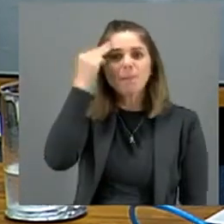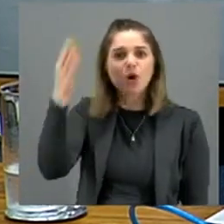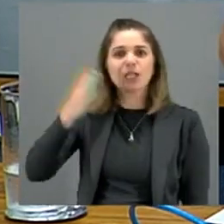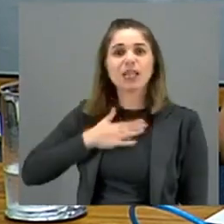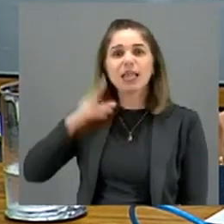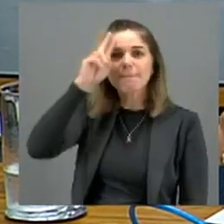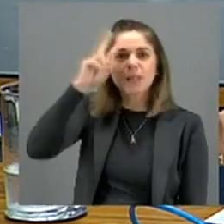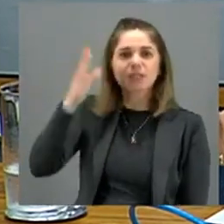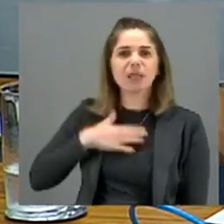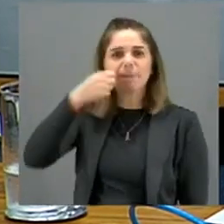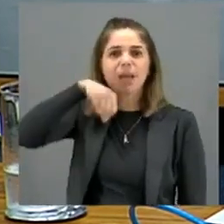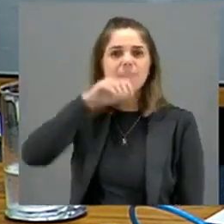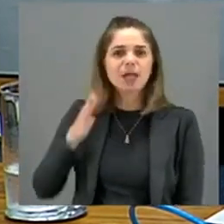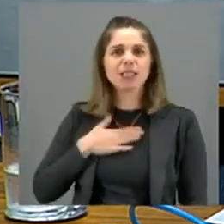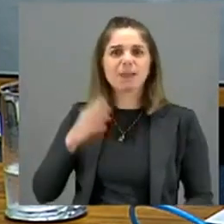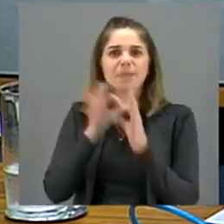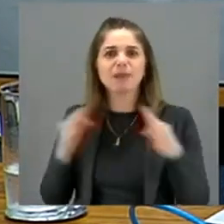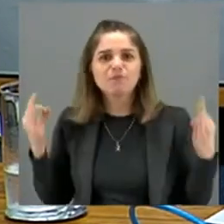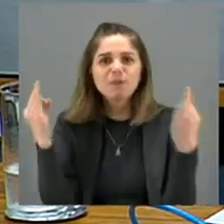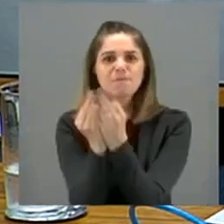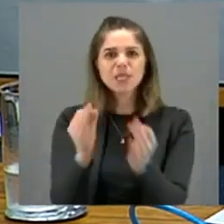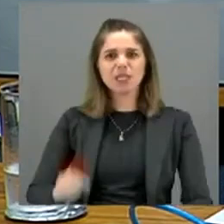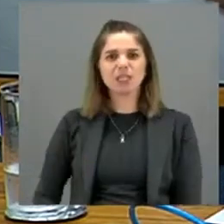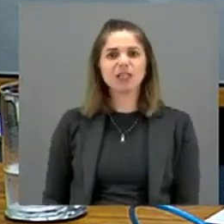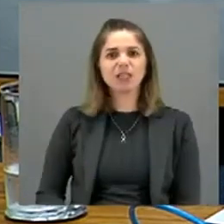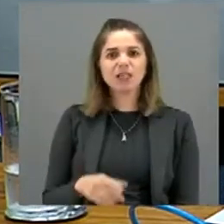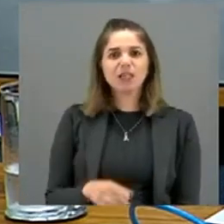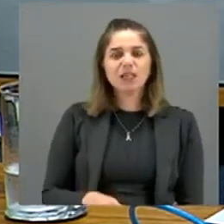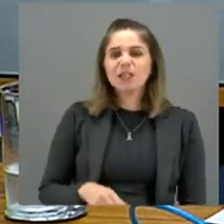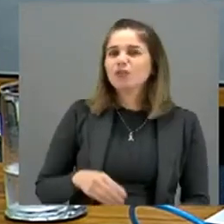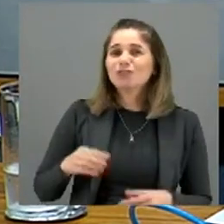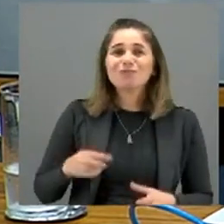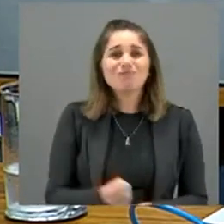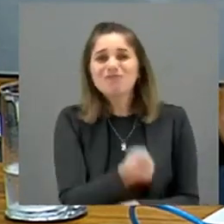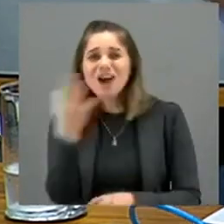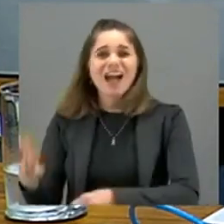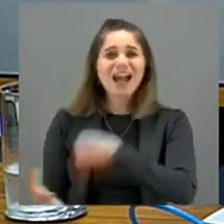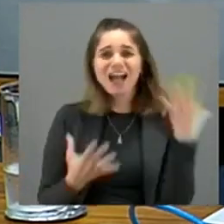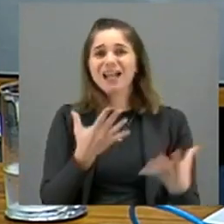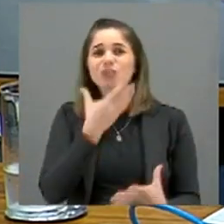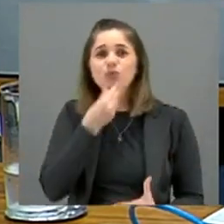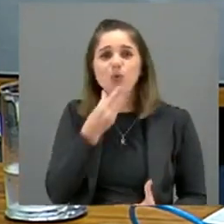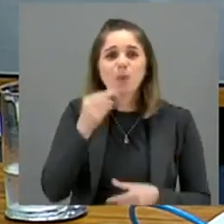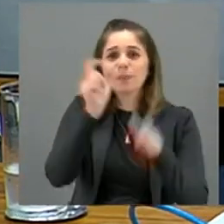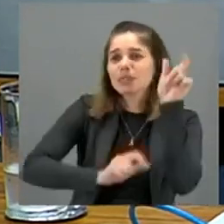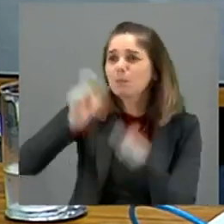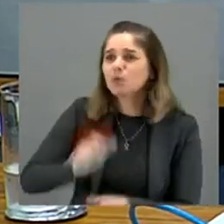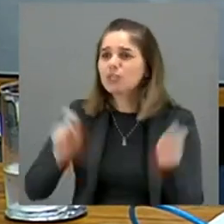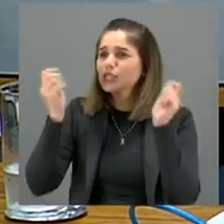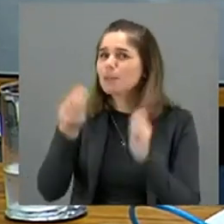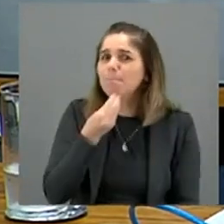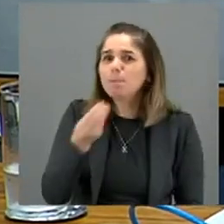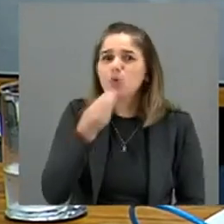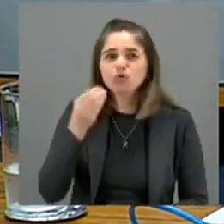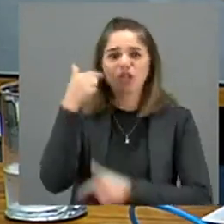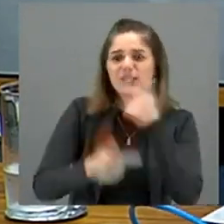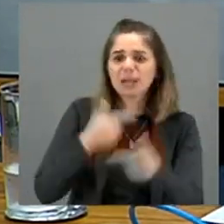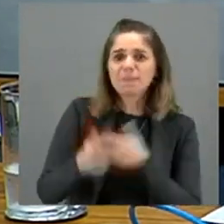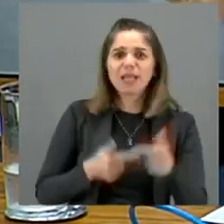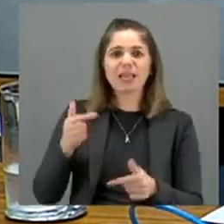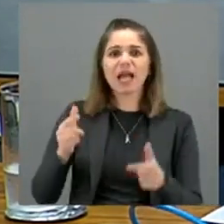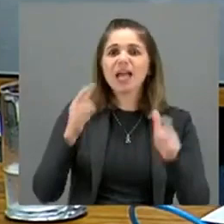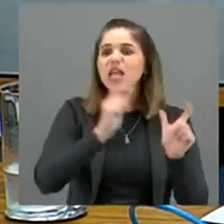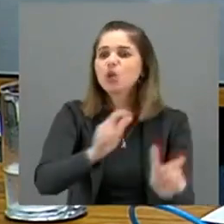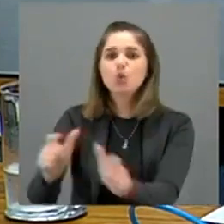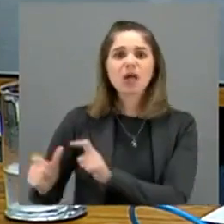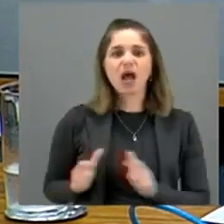minha família, de centenas e centenas de homens que poderiam estar em qualquer profissão. Vossa Excelência sabe disso, como um